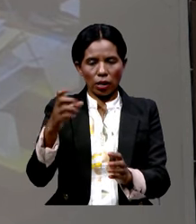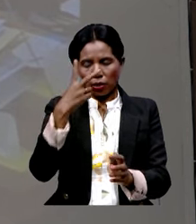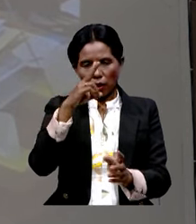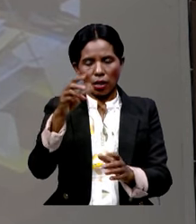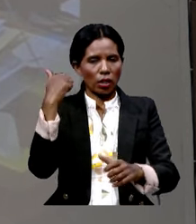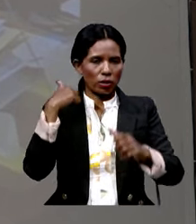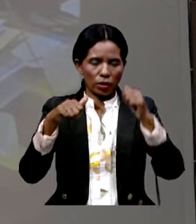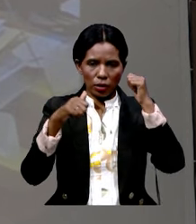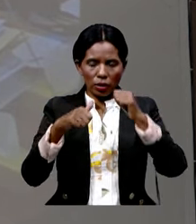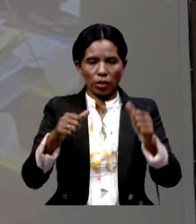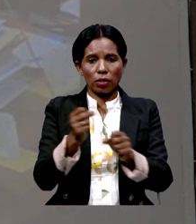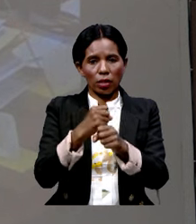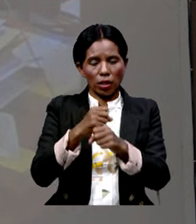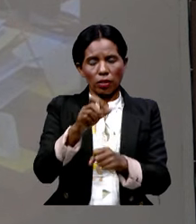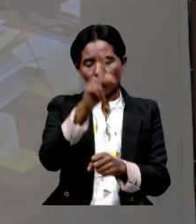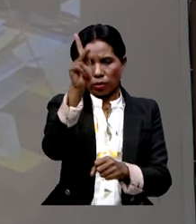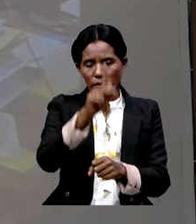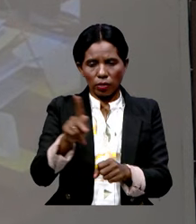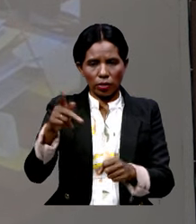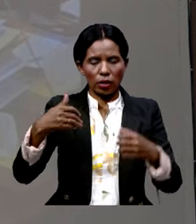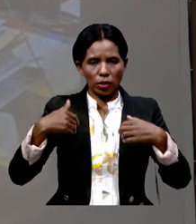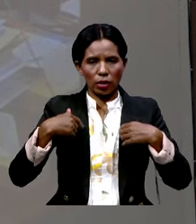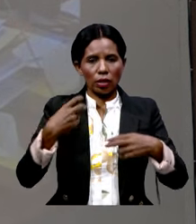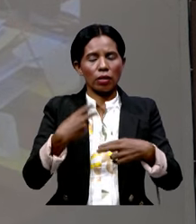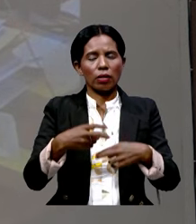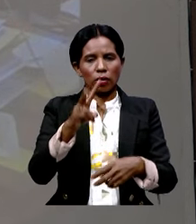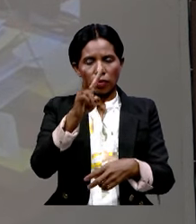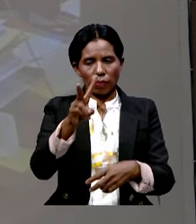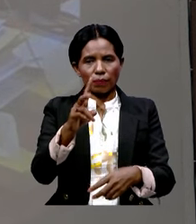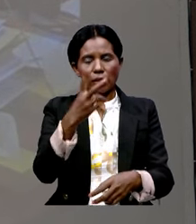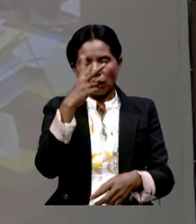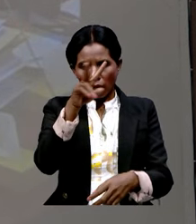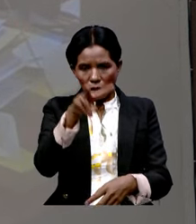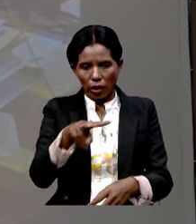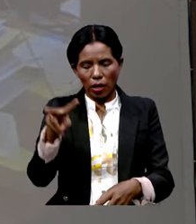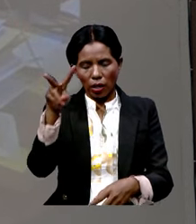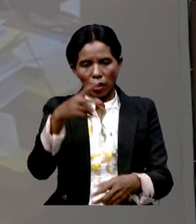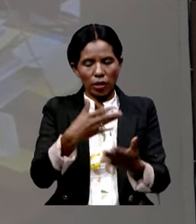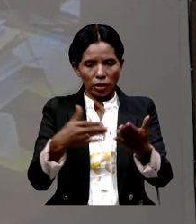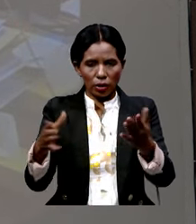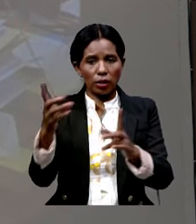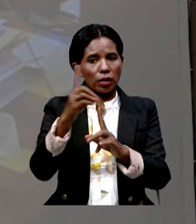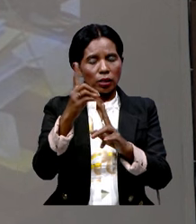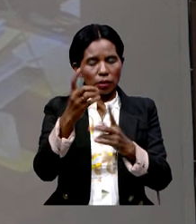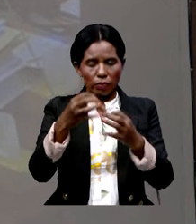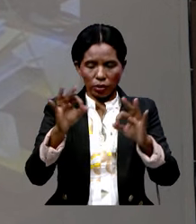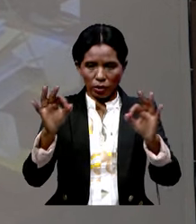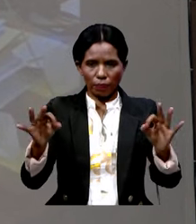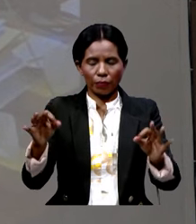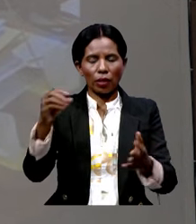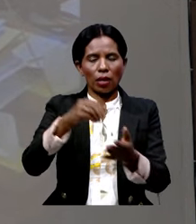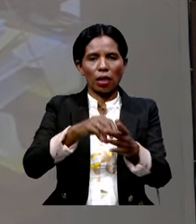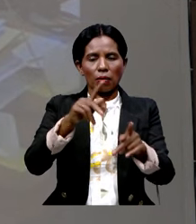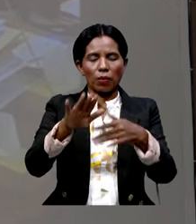atividade de inspeção na fiscalização e impacto rua. Ida controla produto se irá nebelir o prazo, onde garante a